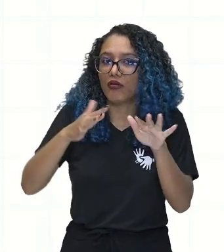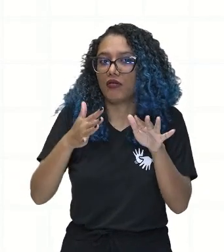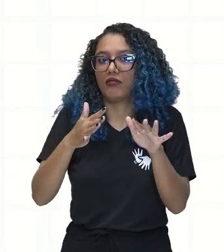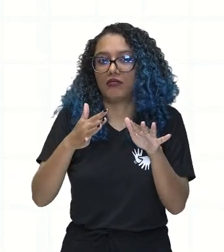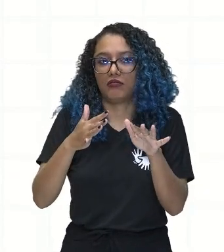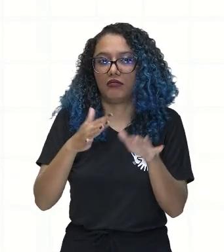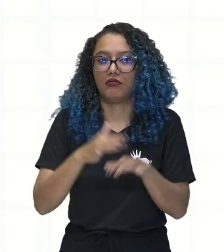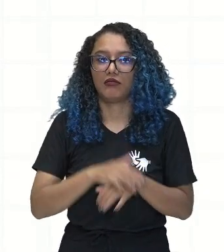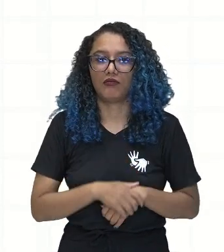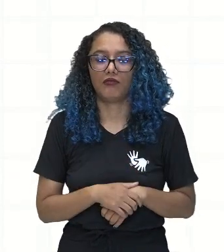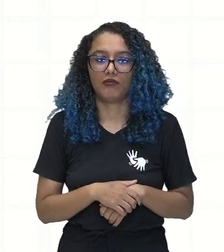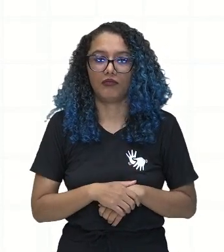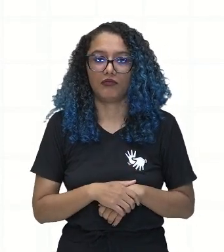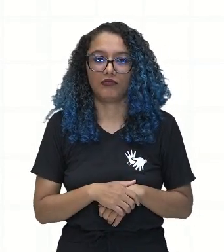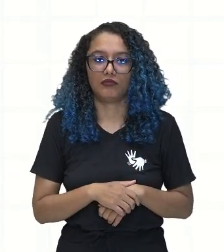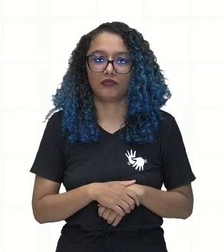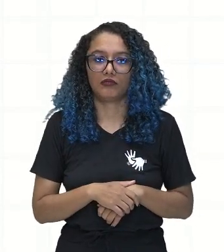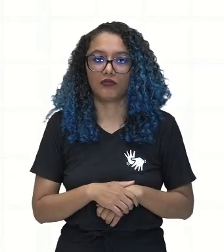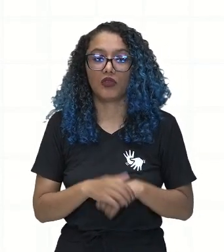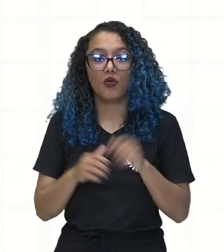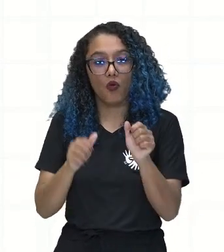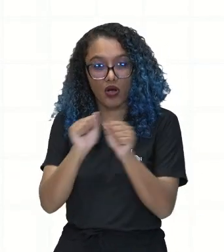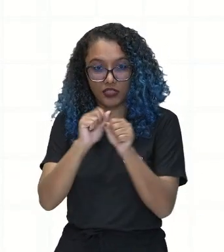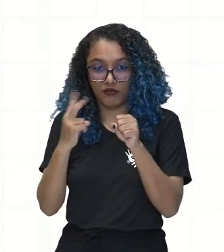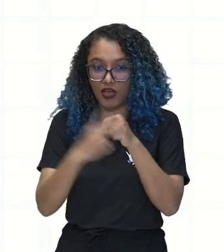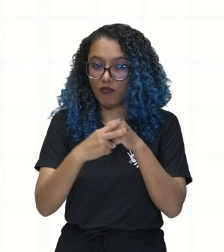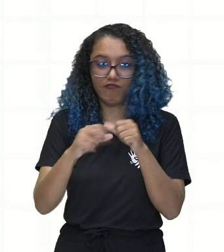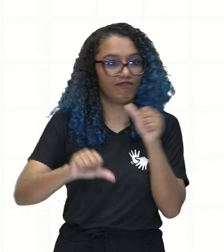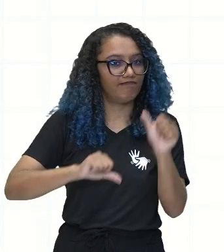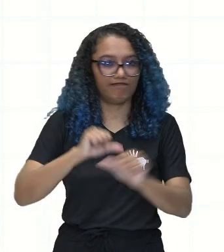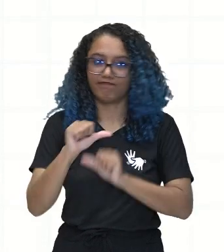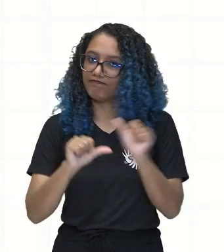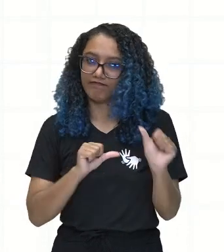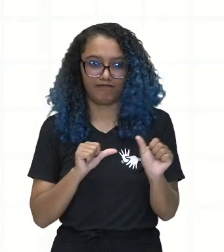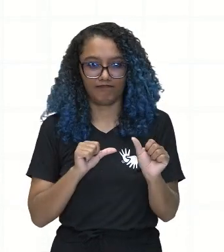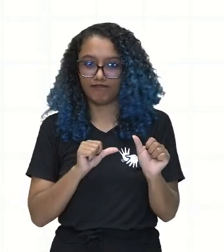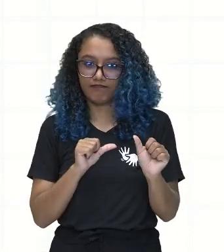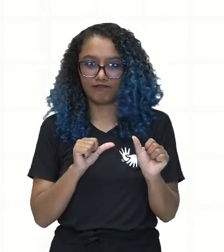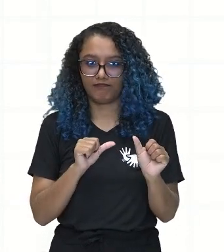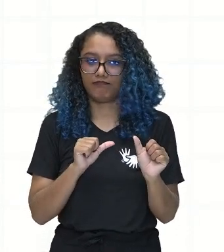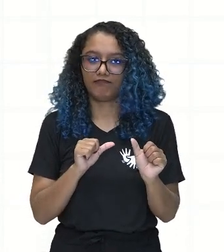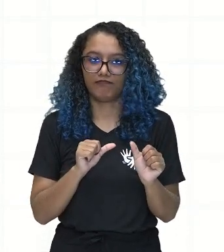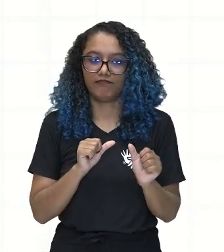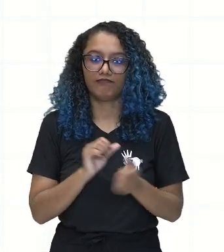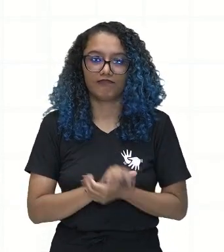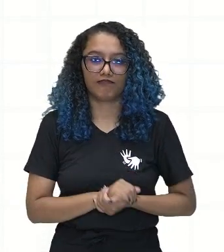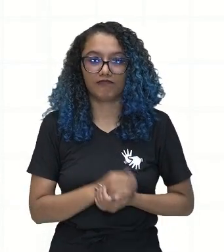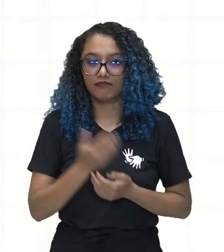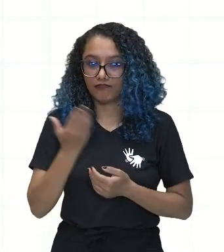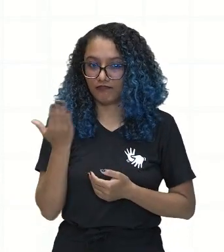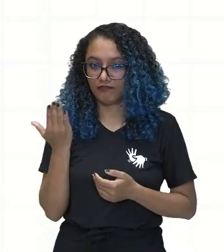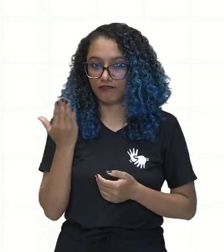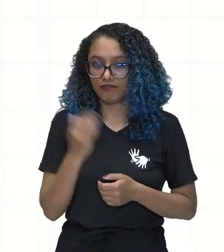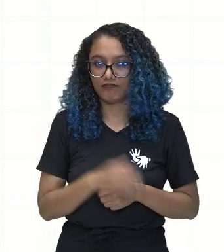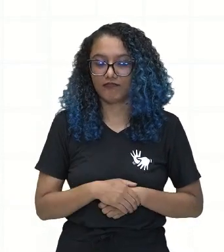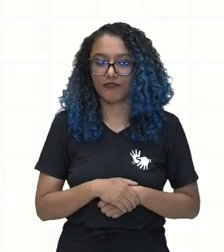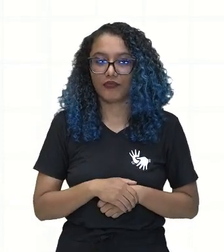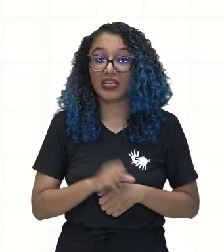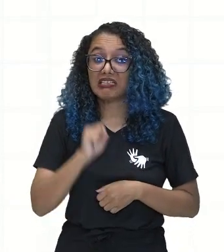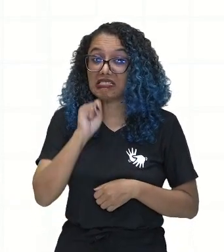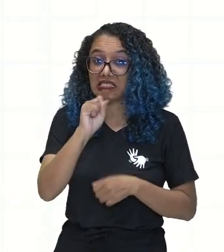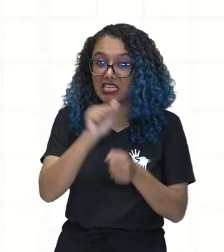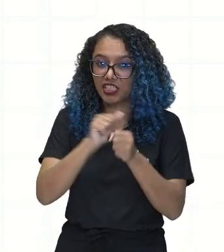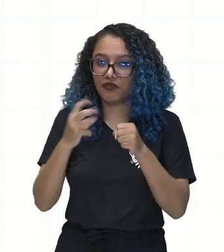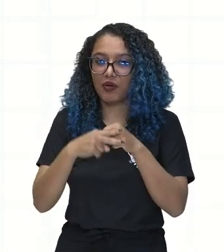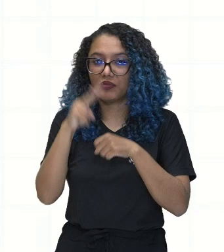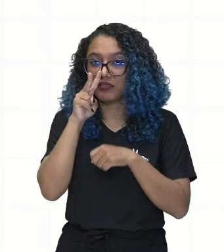O advérbio, ele não muda. Não muda, tá bom? Ele é invariável. O advérbio de intensidade reforça